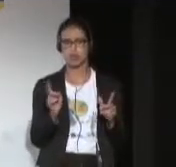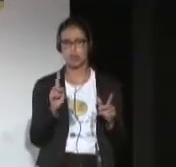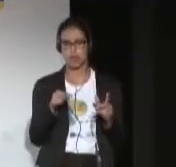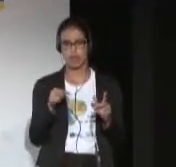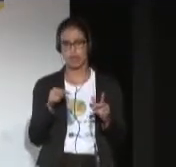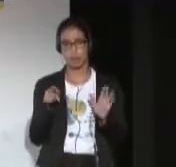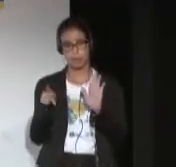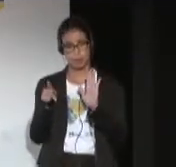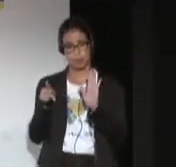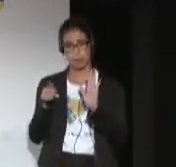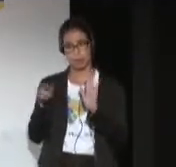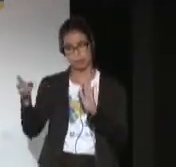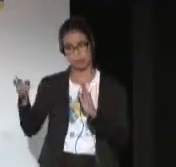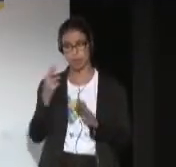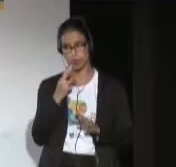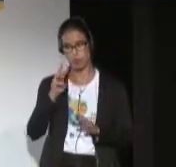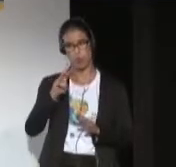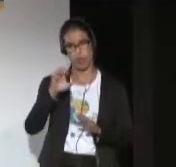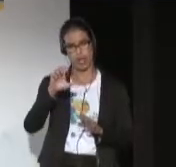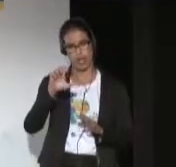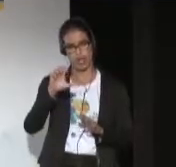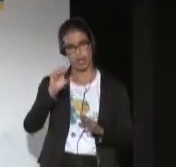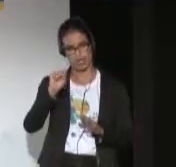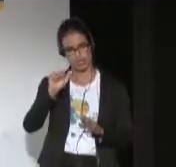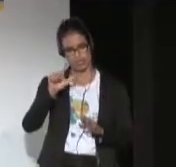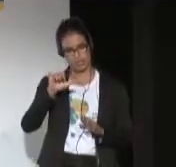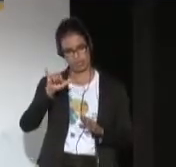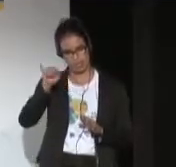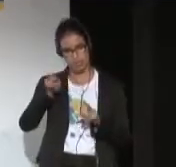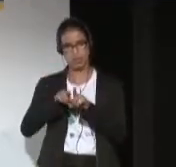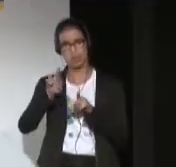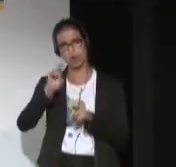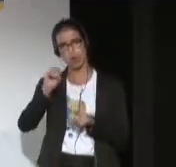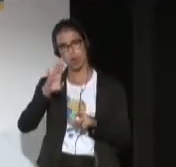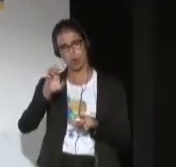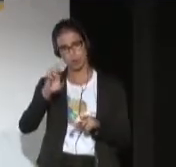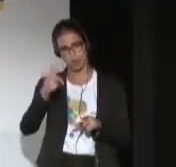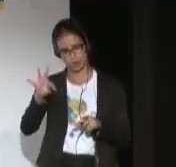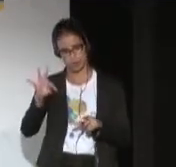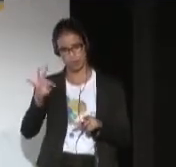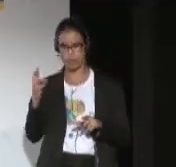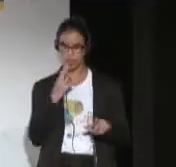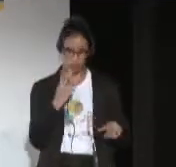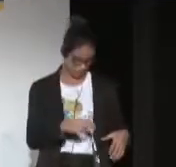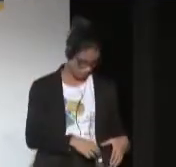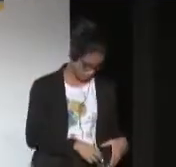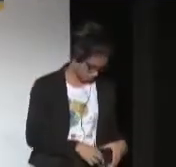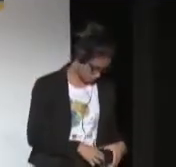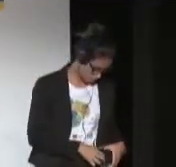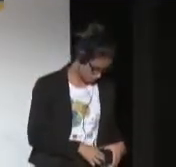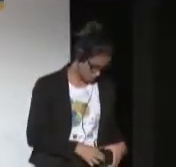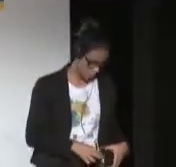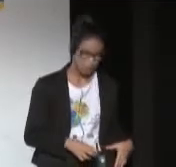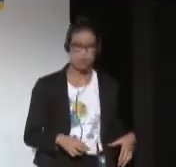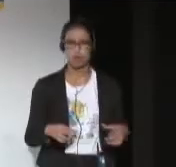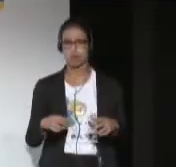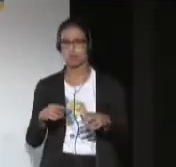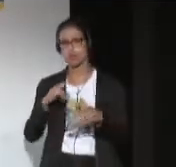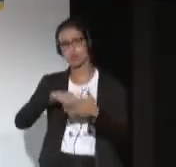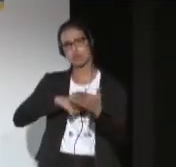endereçada ao Wesley e ao Robert, que vão poder nos dizer. Em primeiro lugar, o pessoal está perguntando, onde é que esse documento, o qual vocês